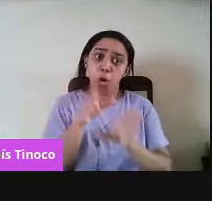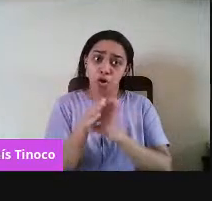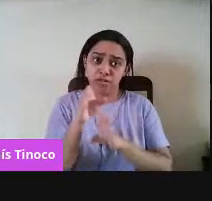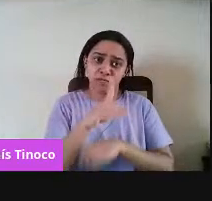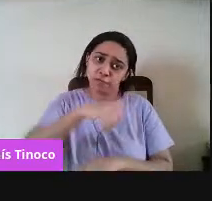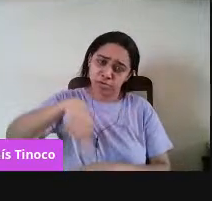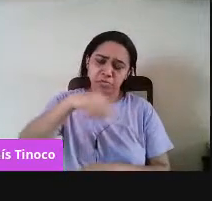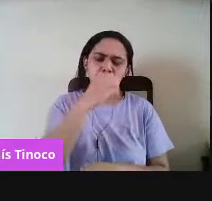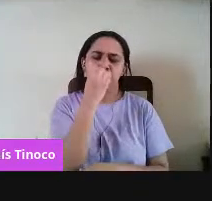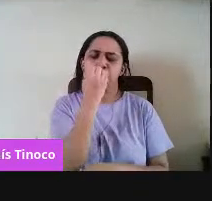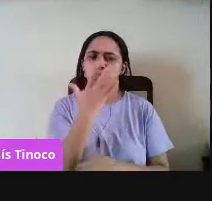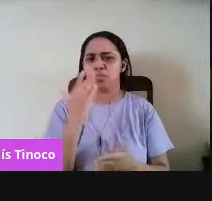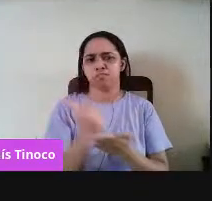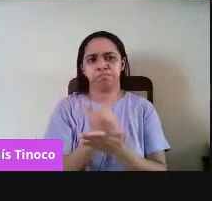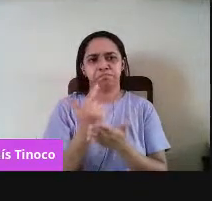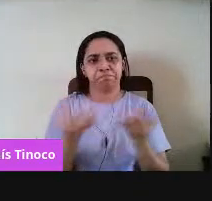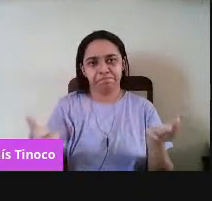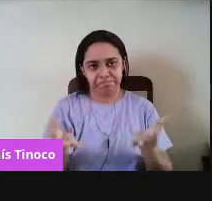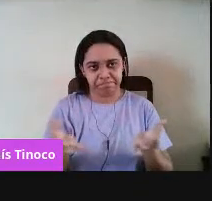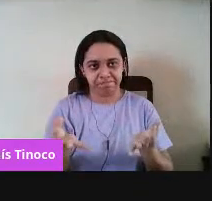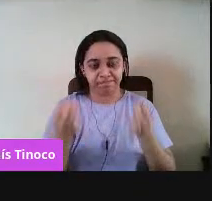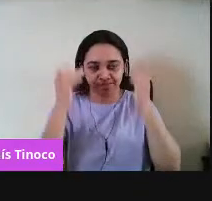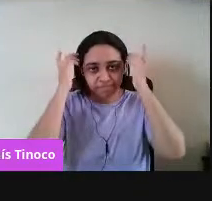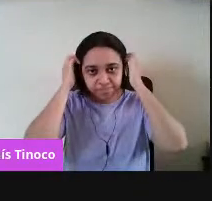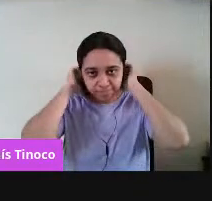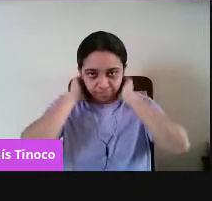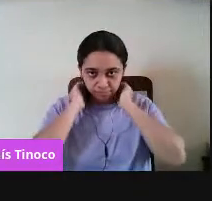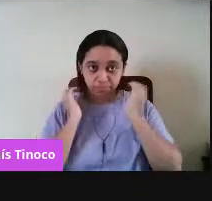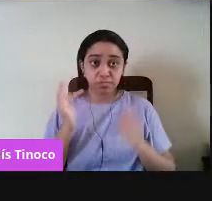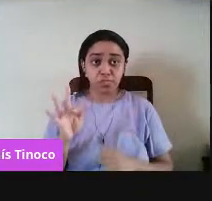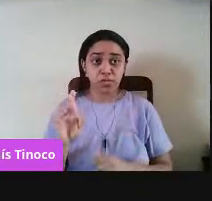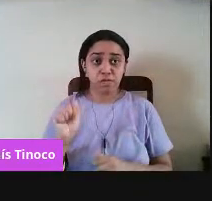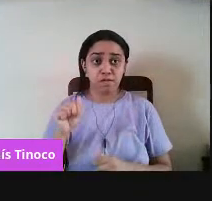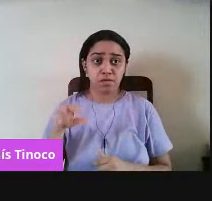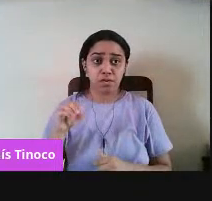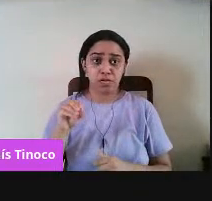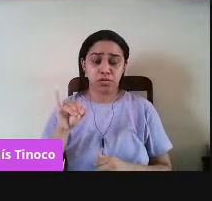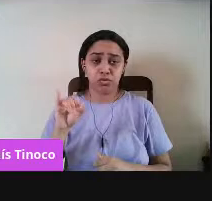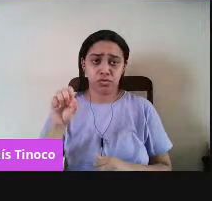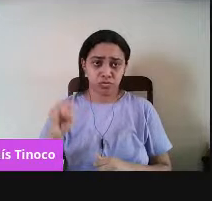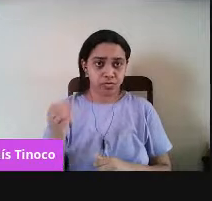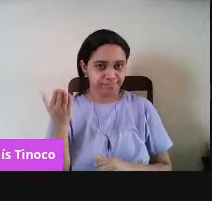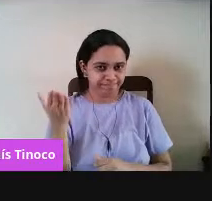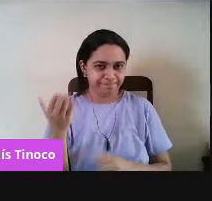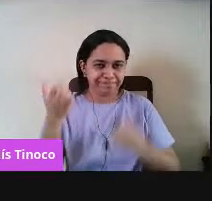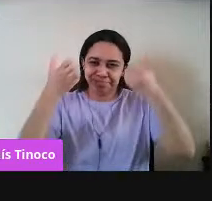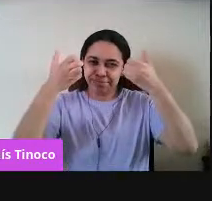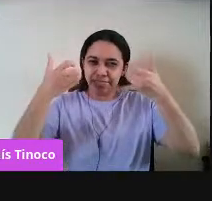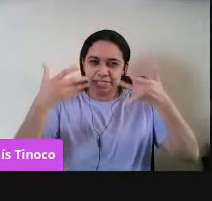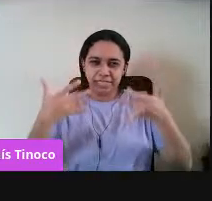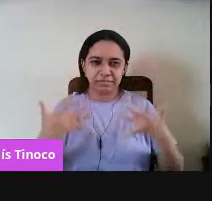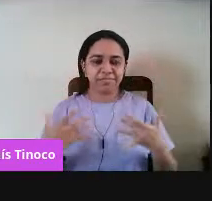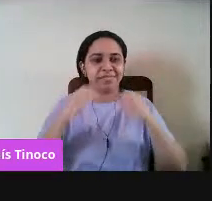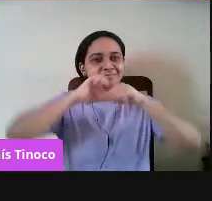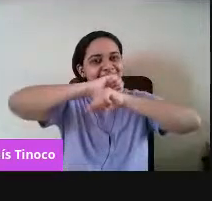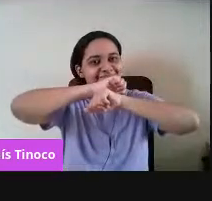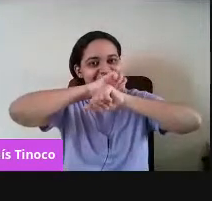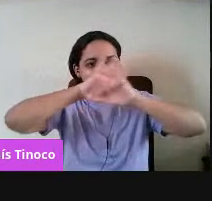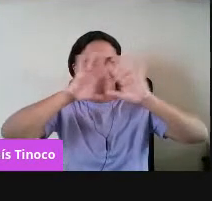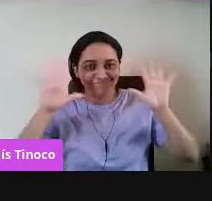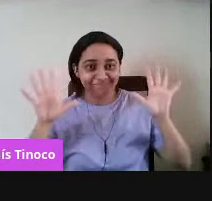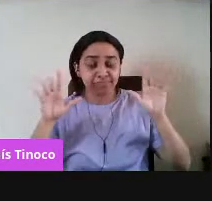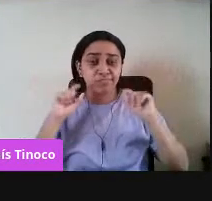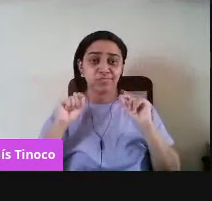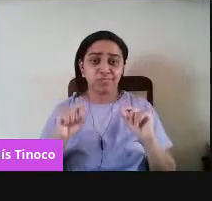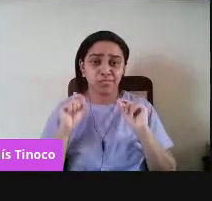bom. Então, François diz assim, olha como ele explica com clareza. Trata-se,